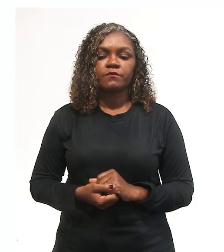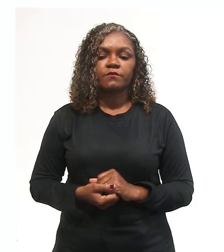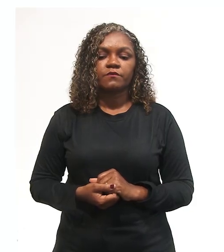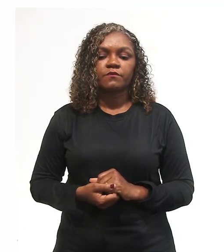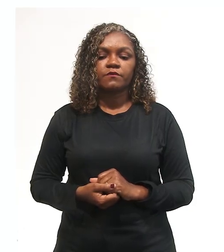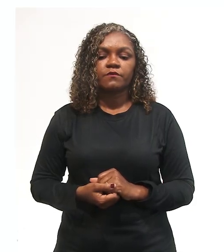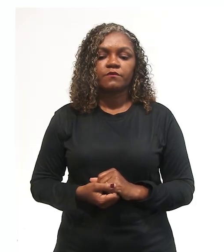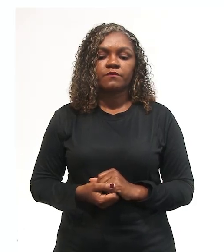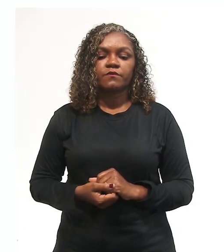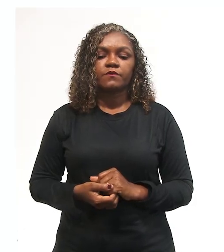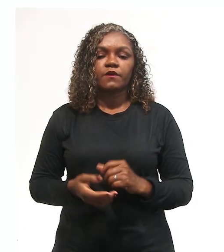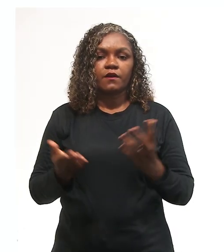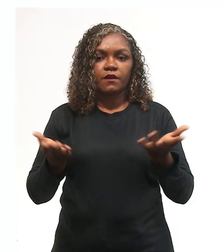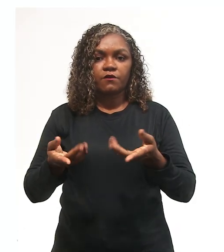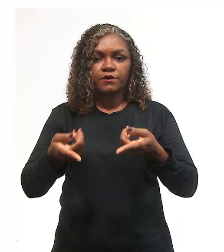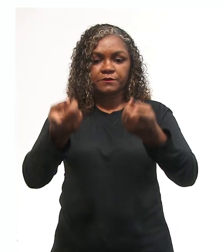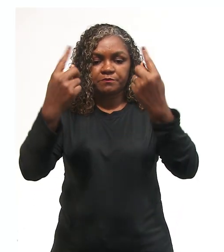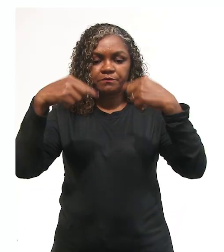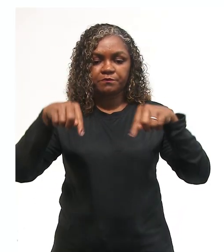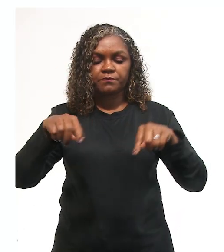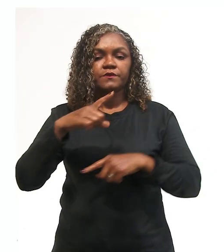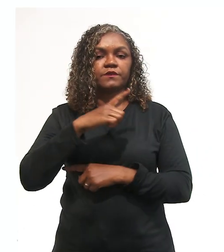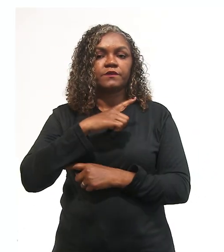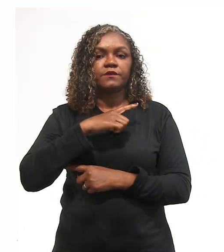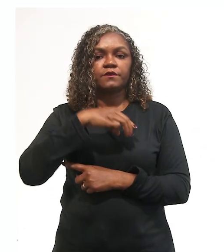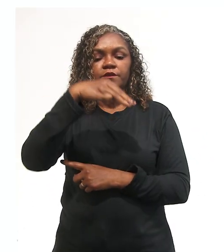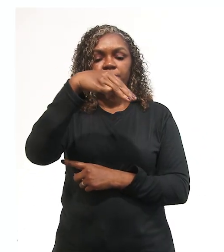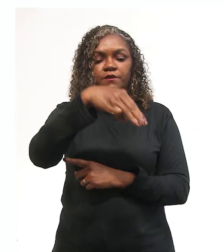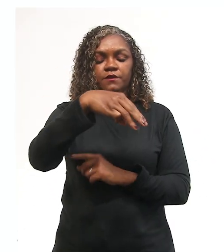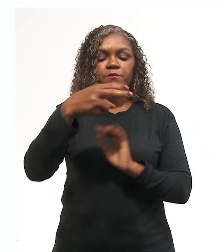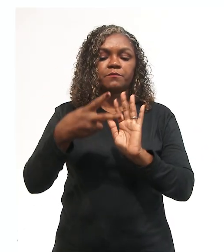1,12682, né? Nós vamos ter um montante